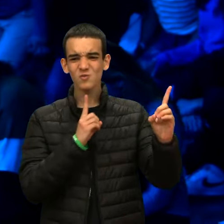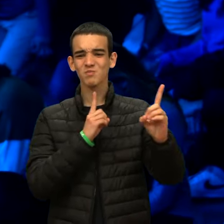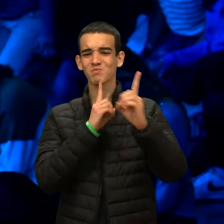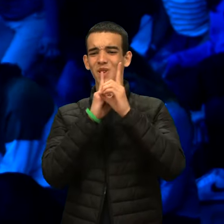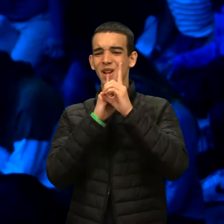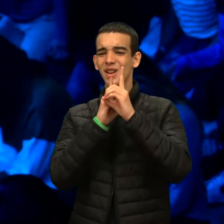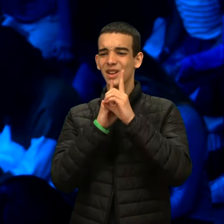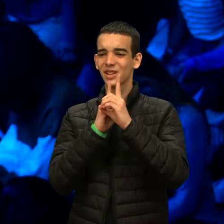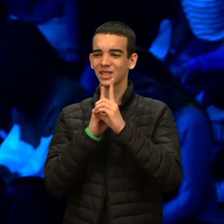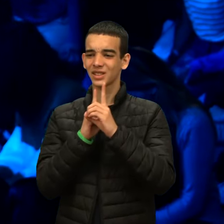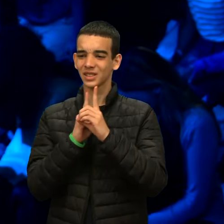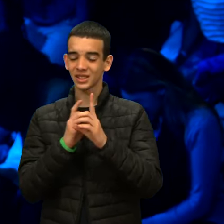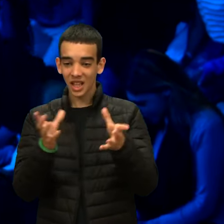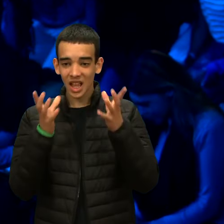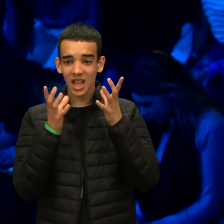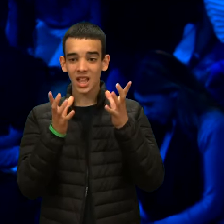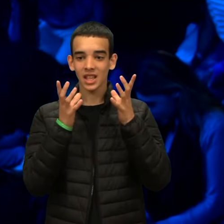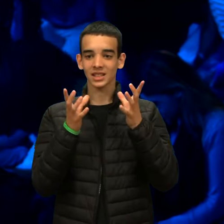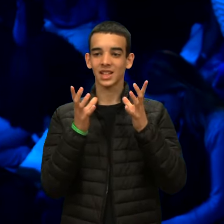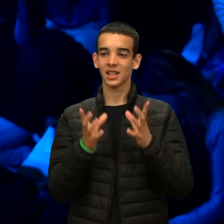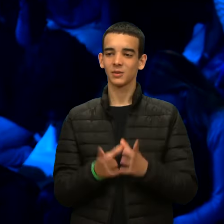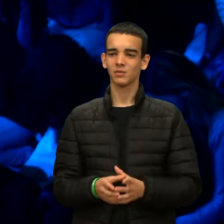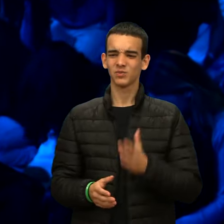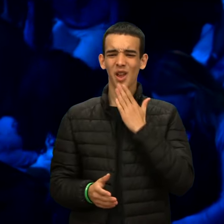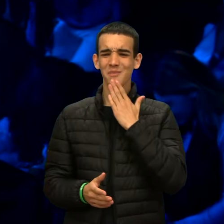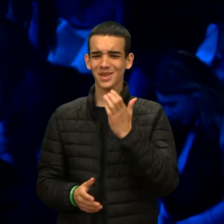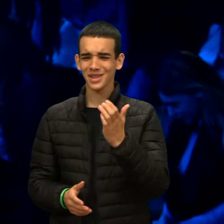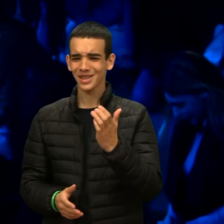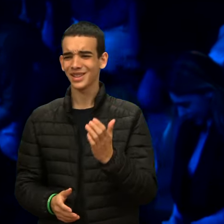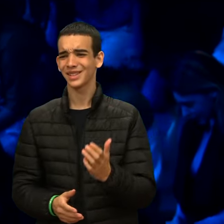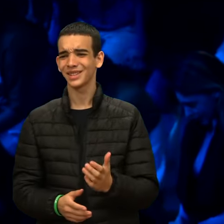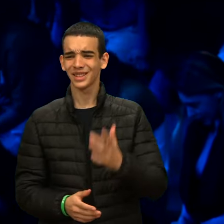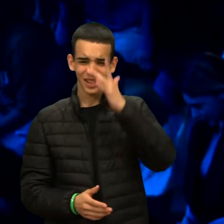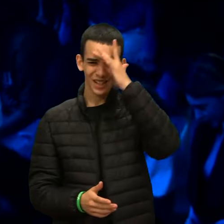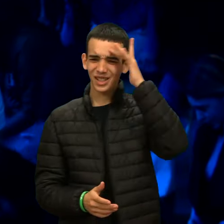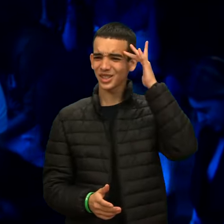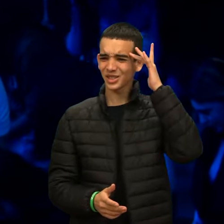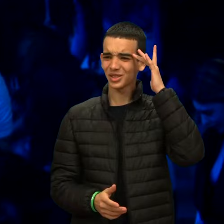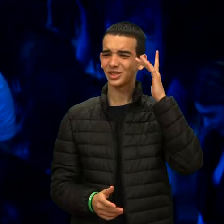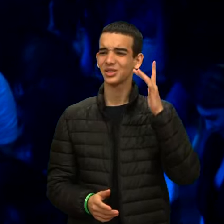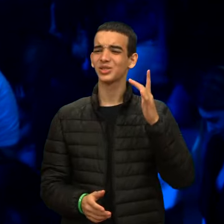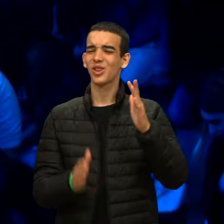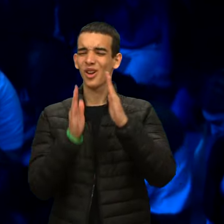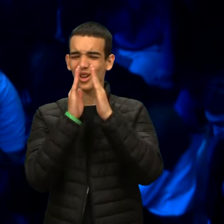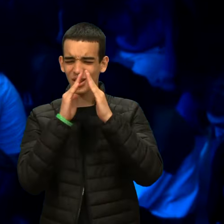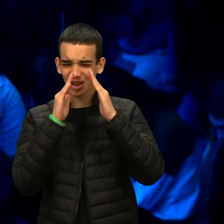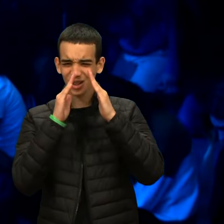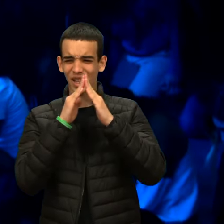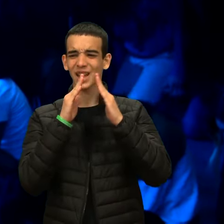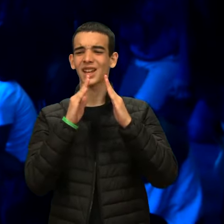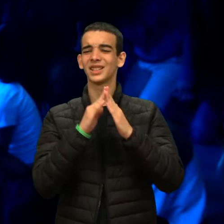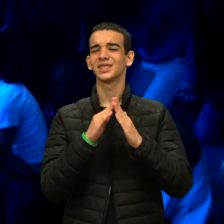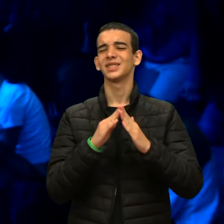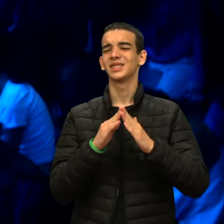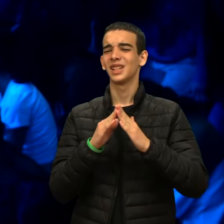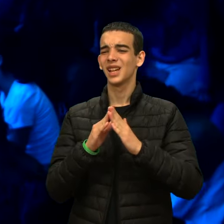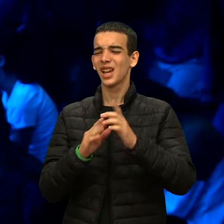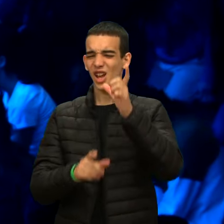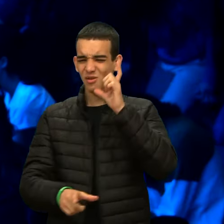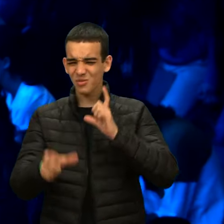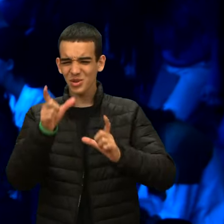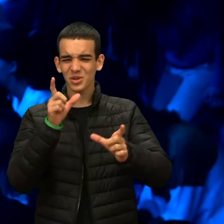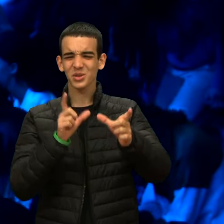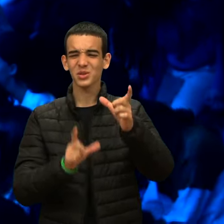em outras plataformas, Jesus, aqueles que estão ouvindo de casa, Deus, que essas pessoas também decidam se prostrar ao Senhor,